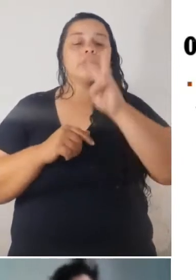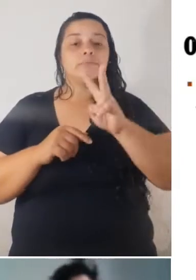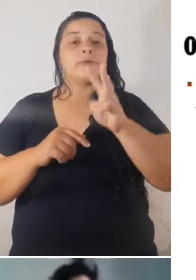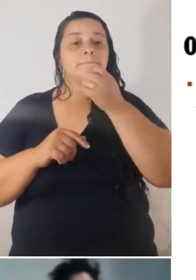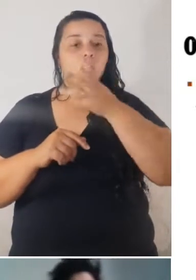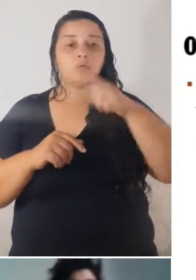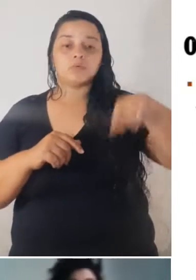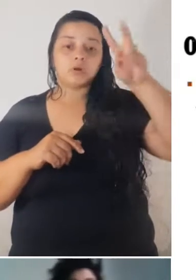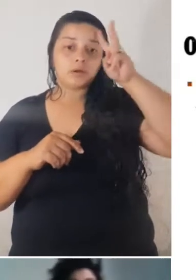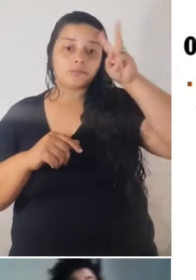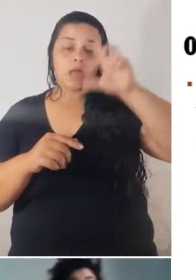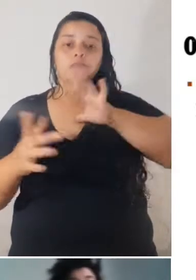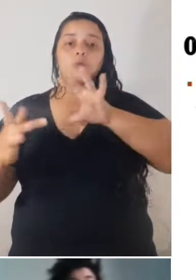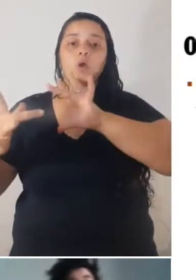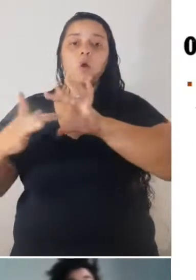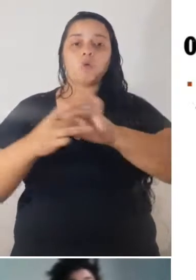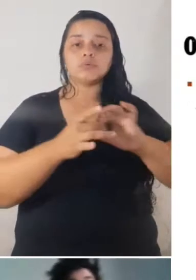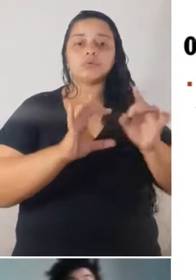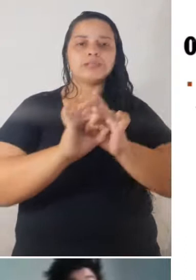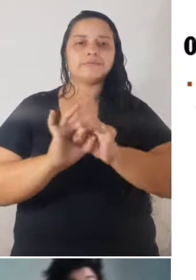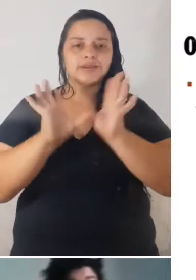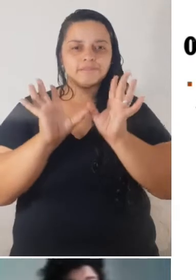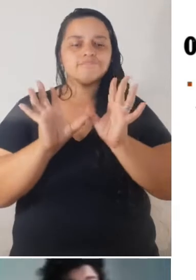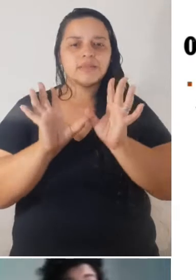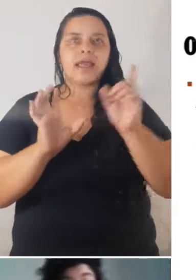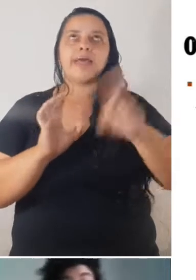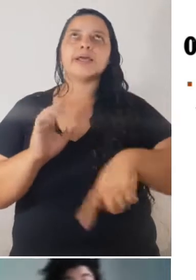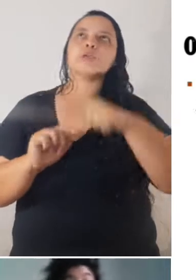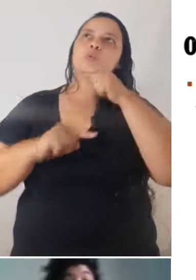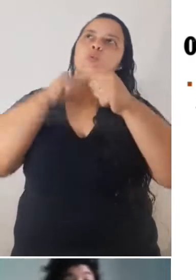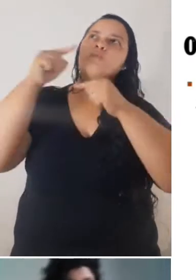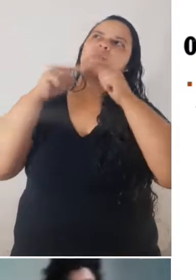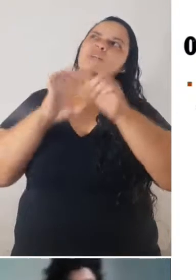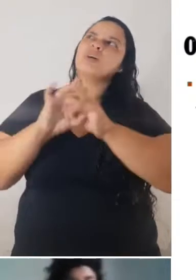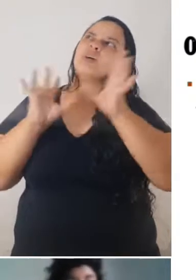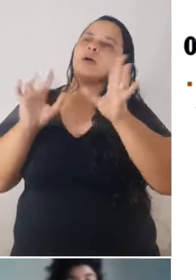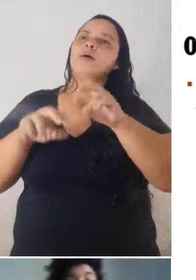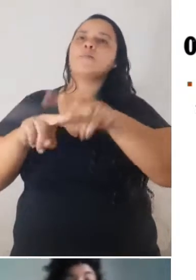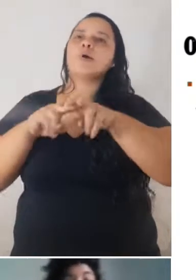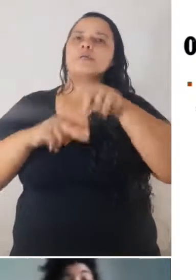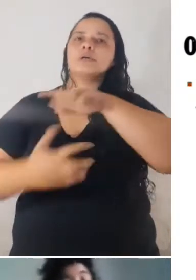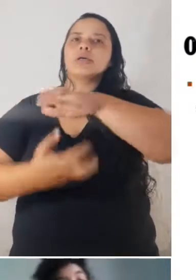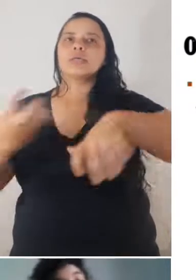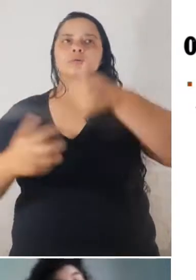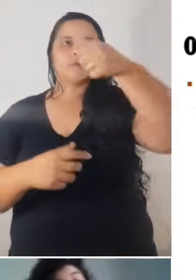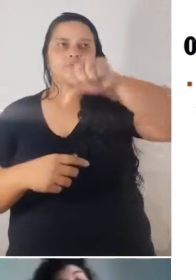Vamos lembrar também, né, que estamos falando de um contexto em que o liberalismo é posto em dúvida devido à crise